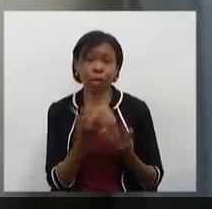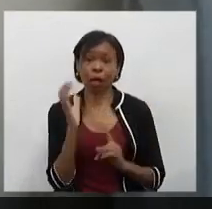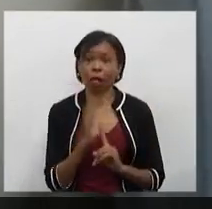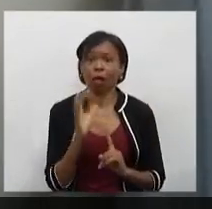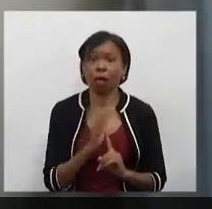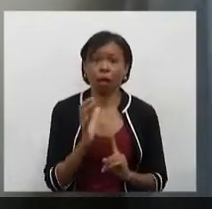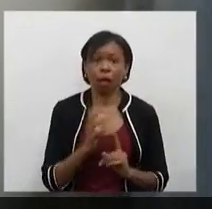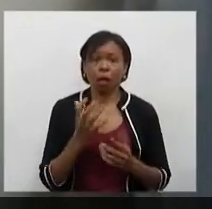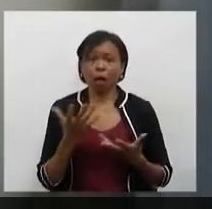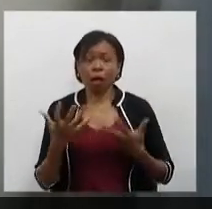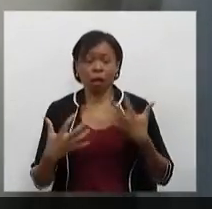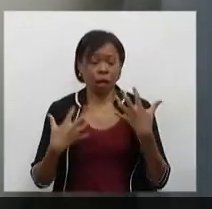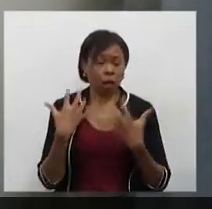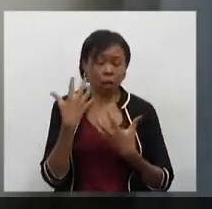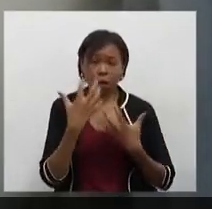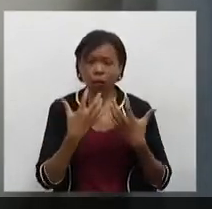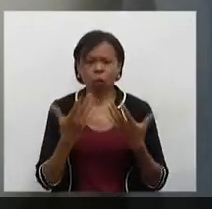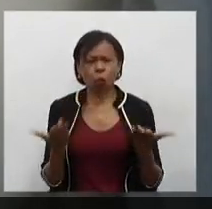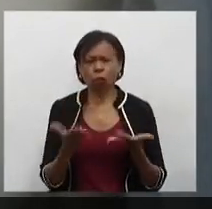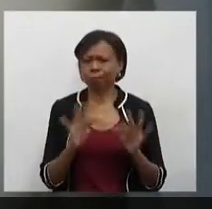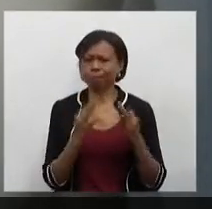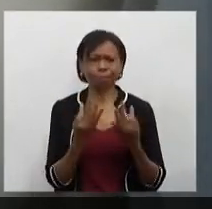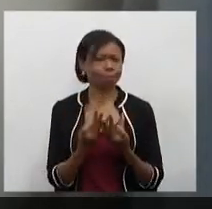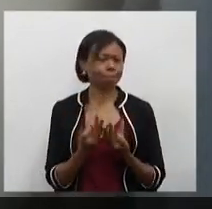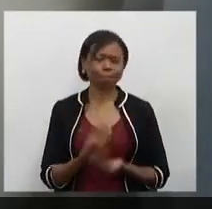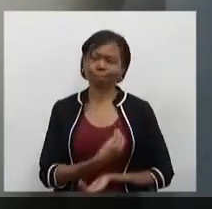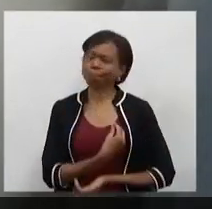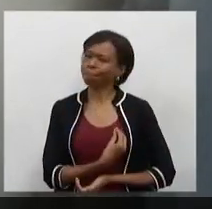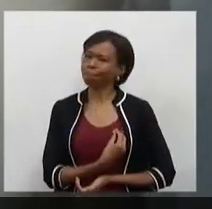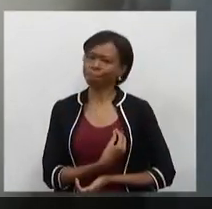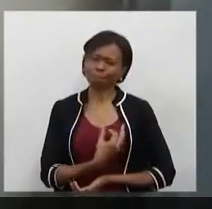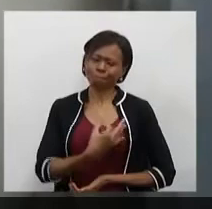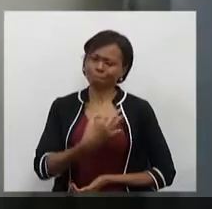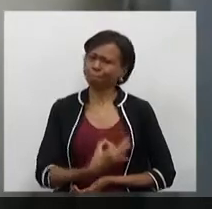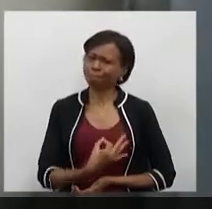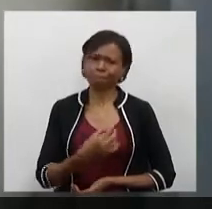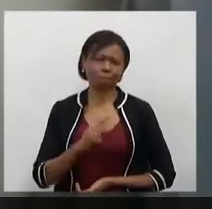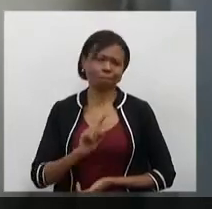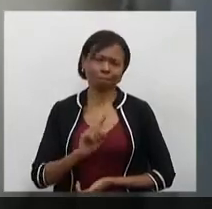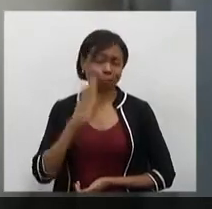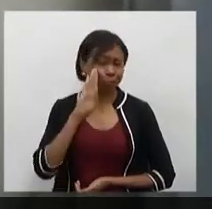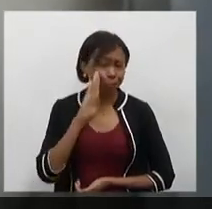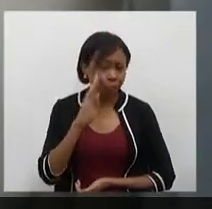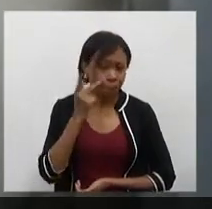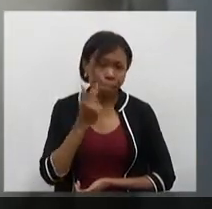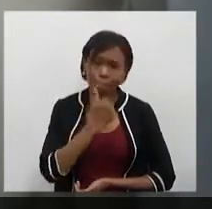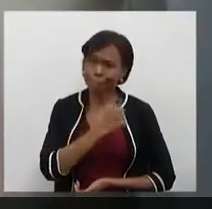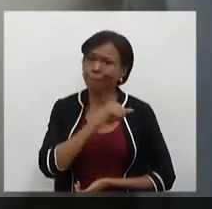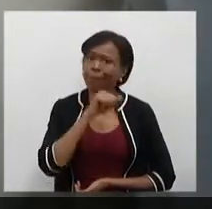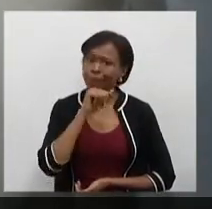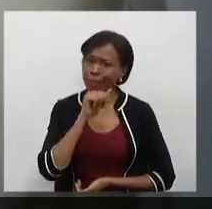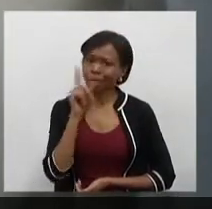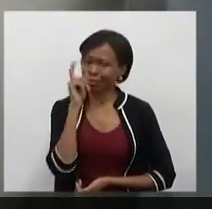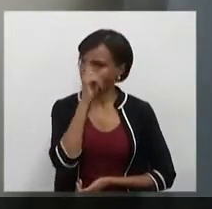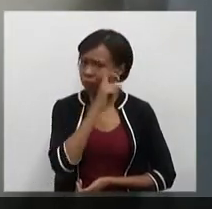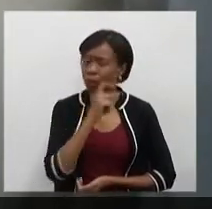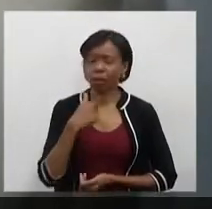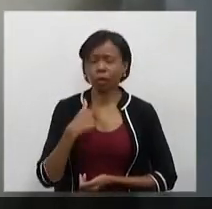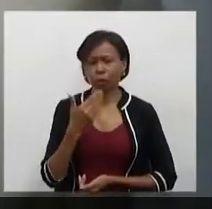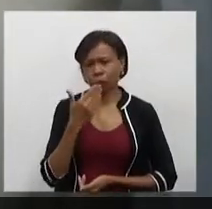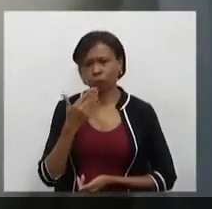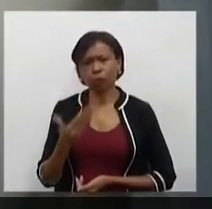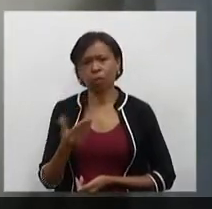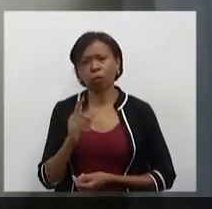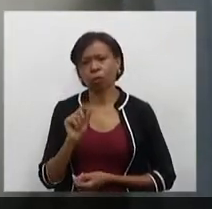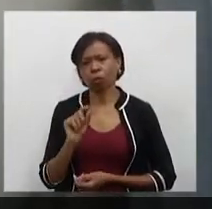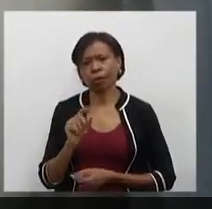sobrevivendo, né? Principalmente os pais e as mães. Então, o meu apelo aqui, né, como todos disseram, seria a